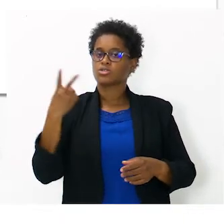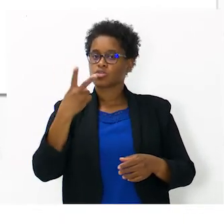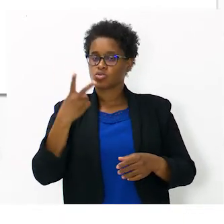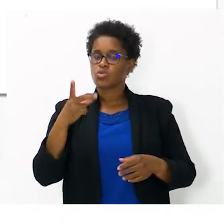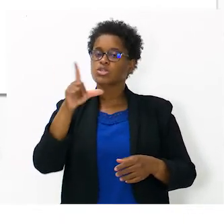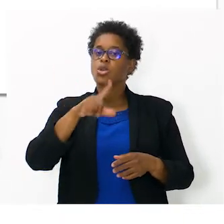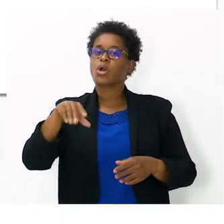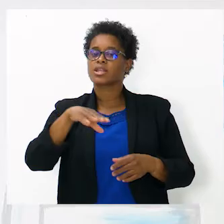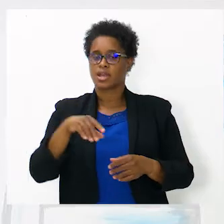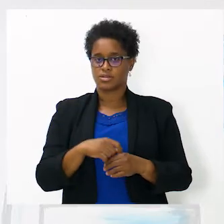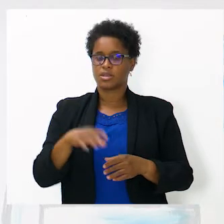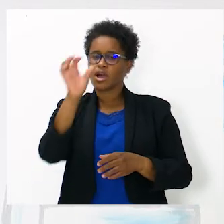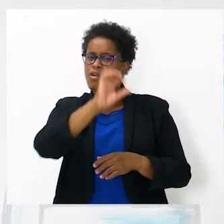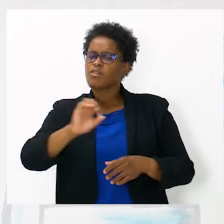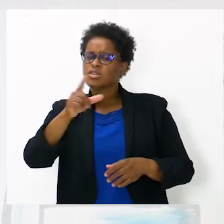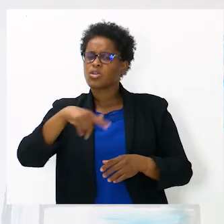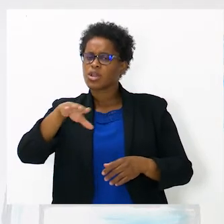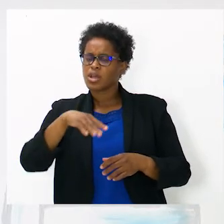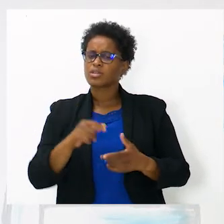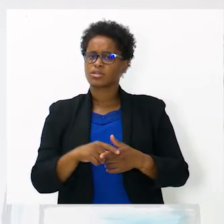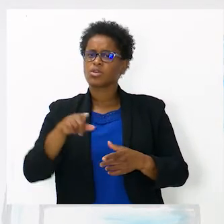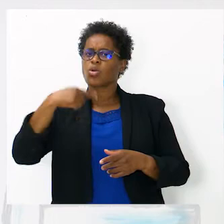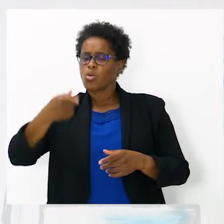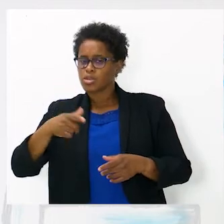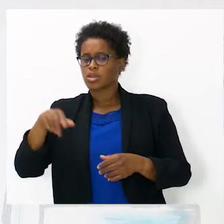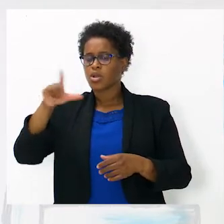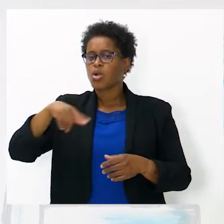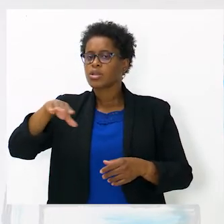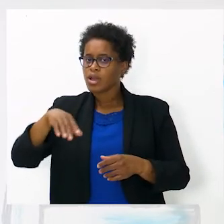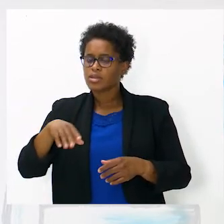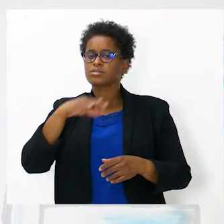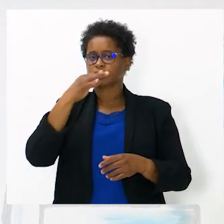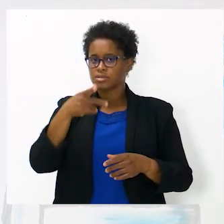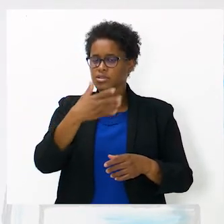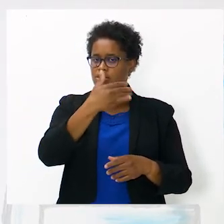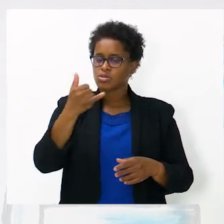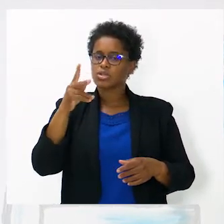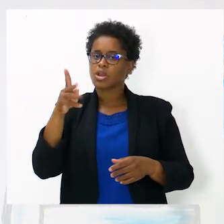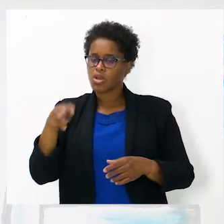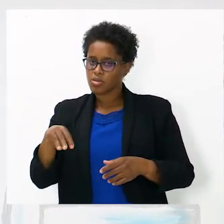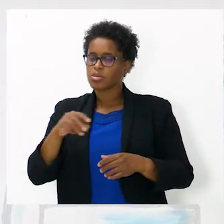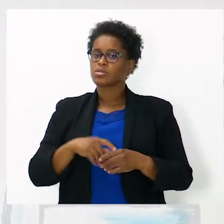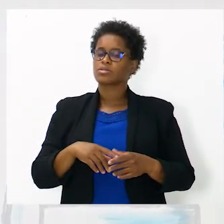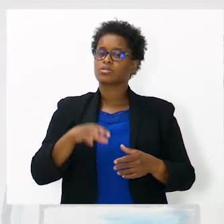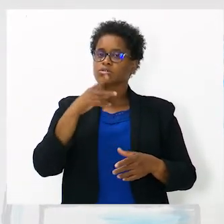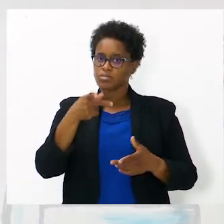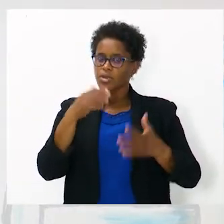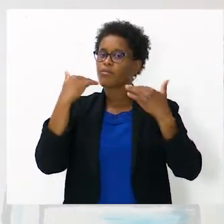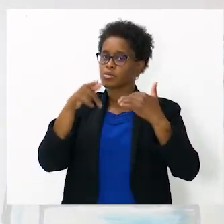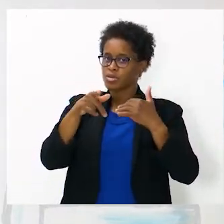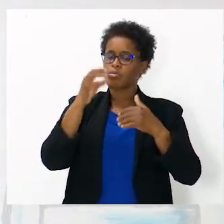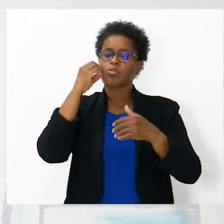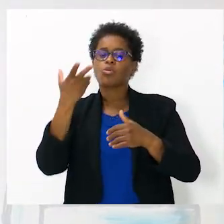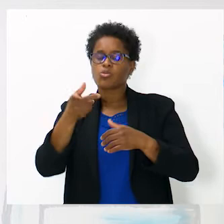as duas localidades. A vossa zona e uma outra zona. Distam-se de 12 km. Uma dica.